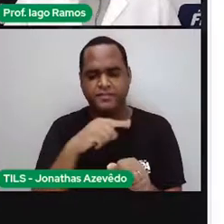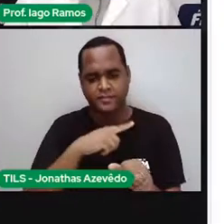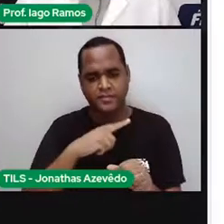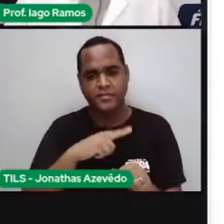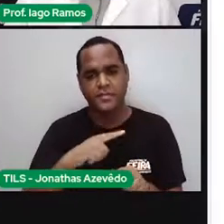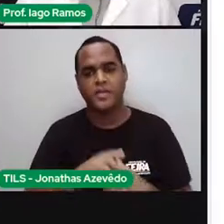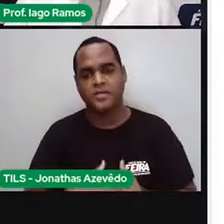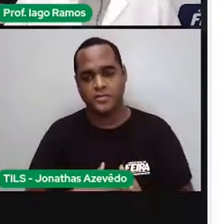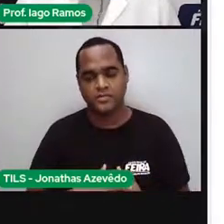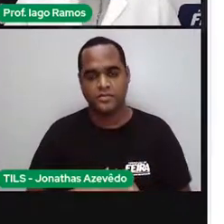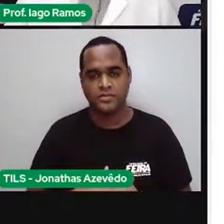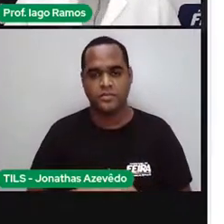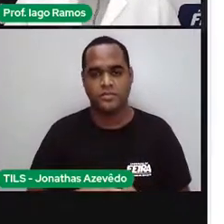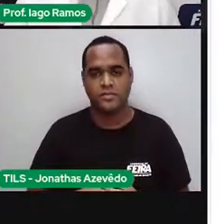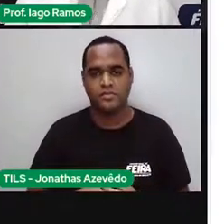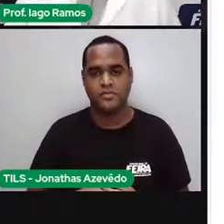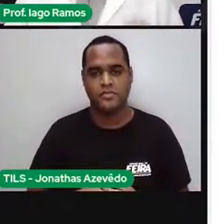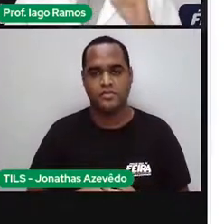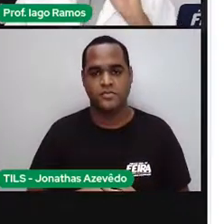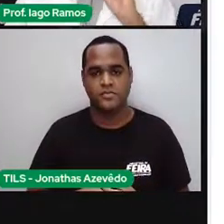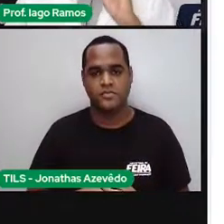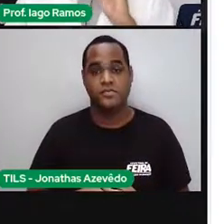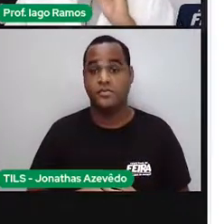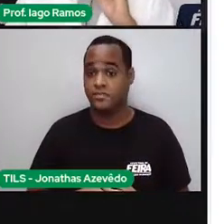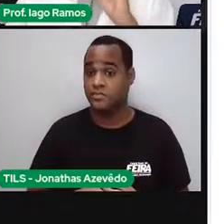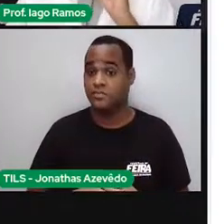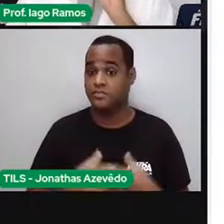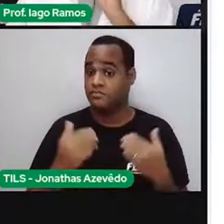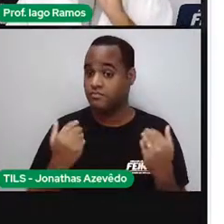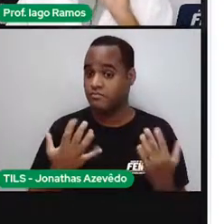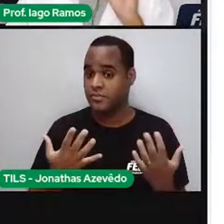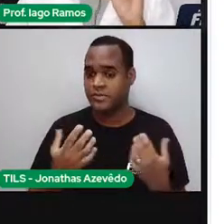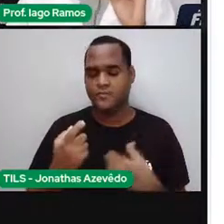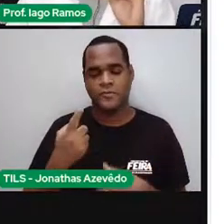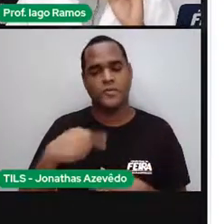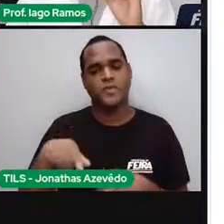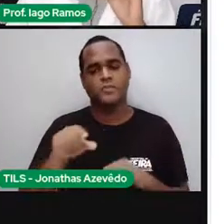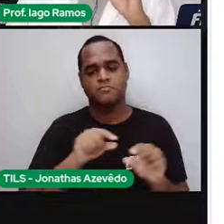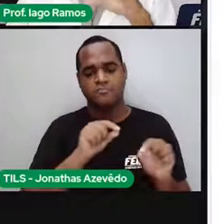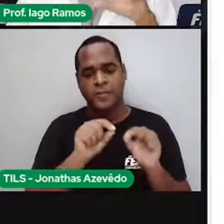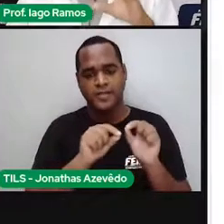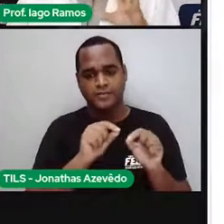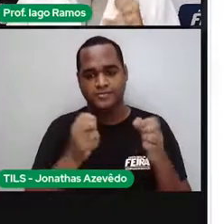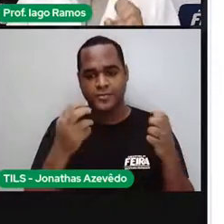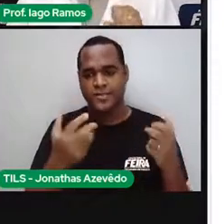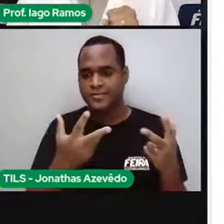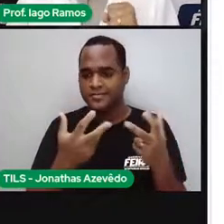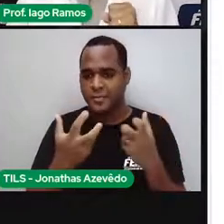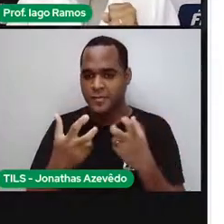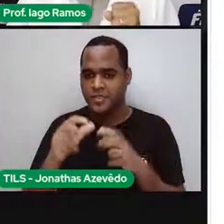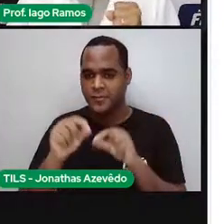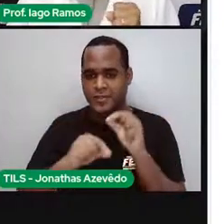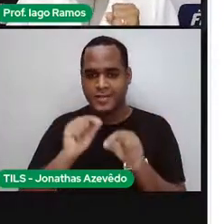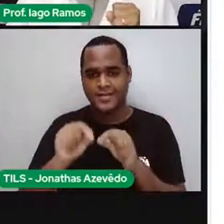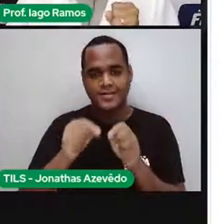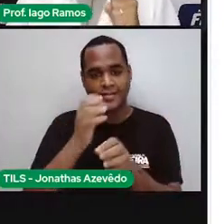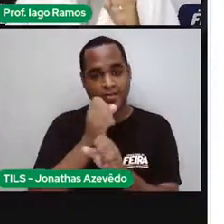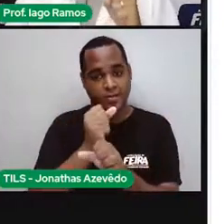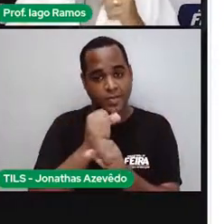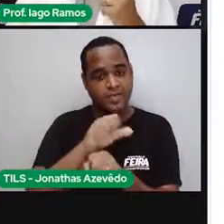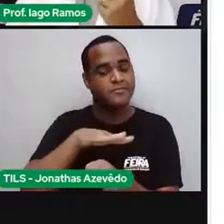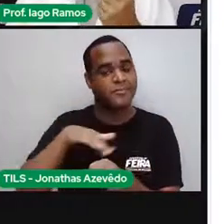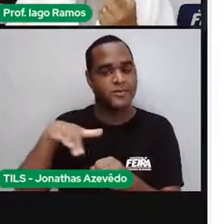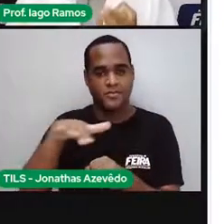foi falado de área então o que é que eu vou fazer com essas medidas que eu tô colocando